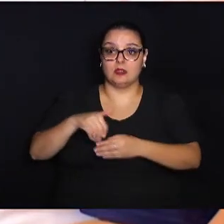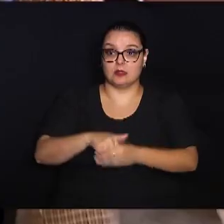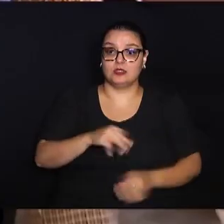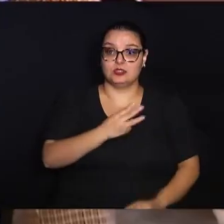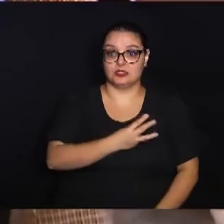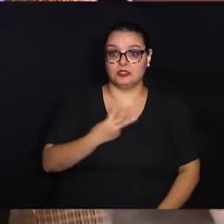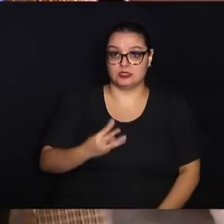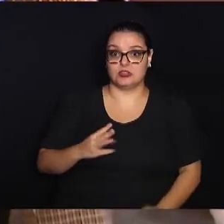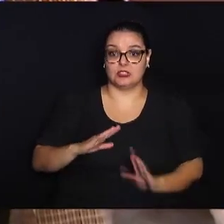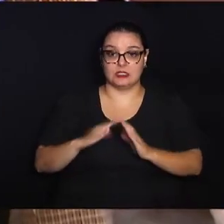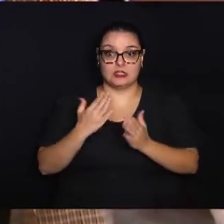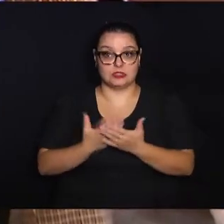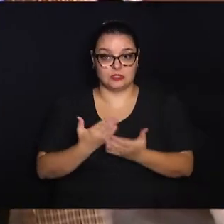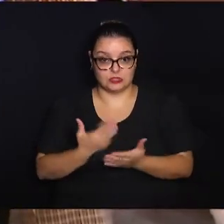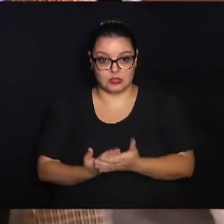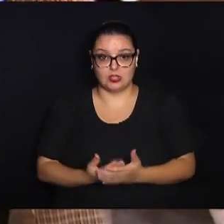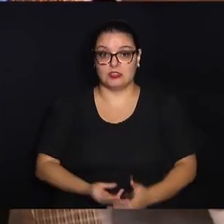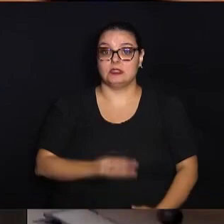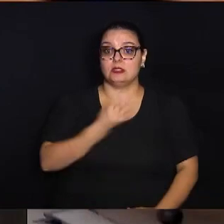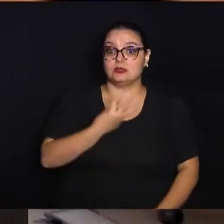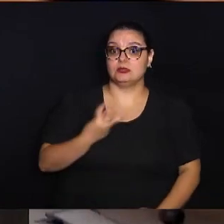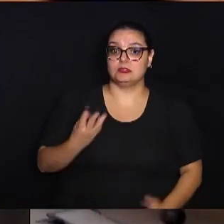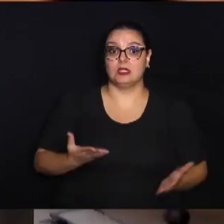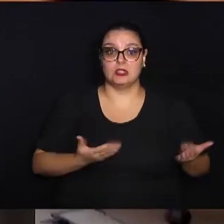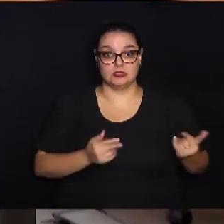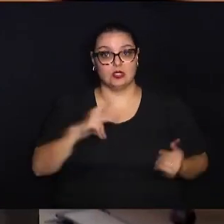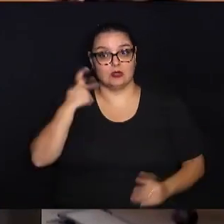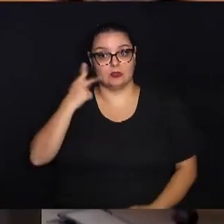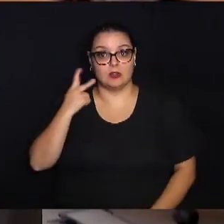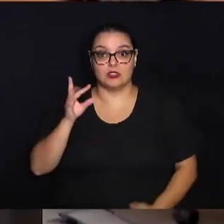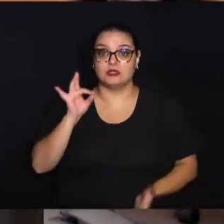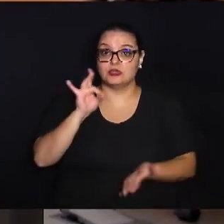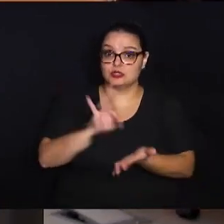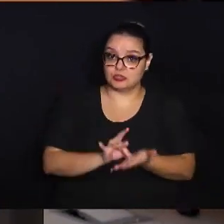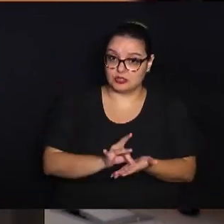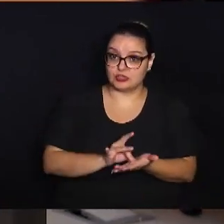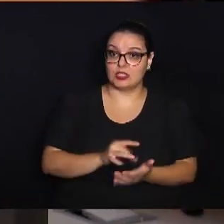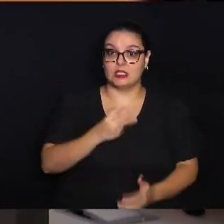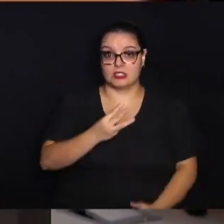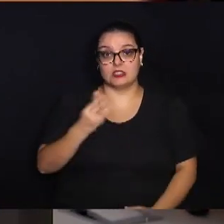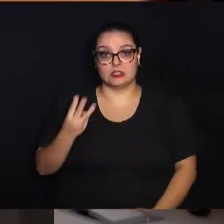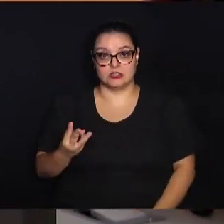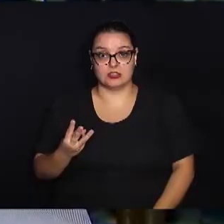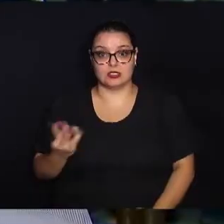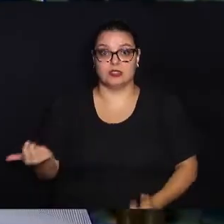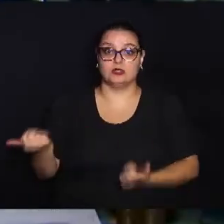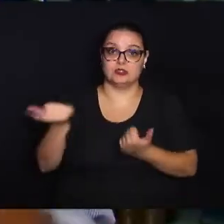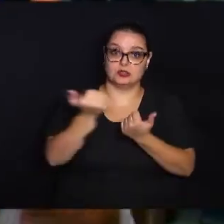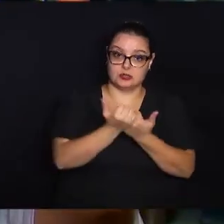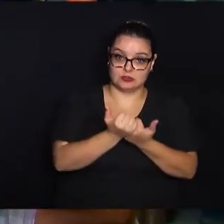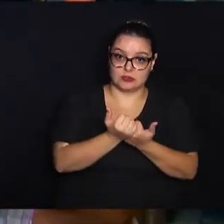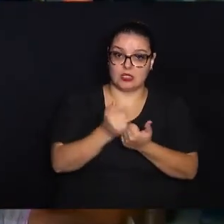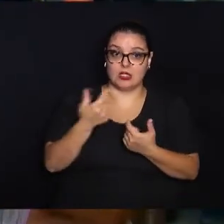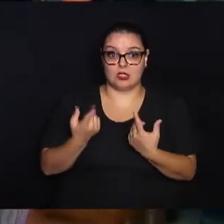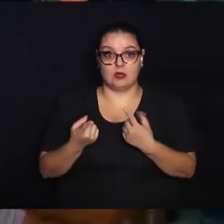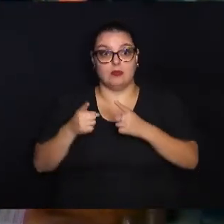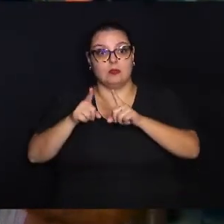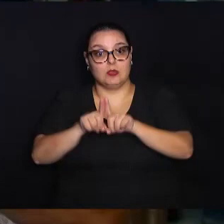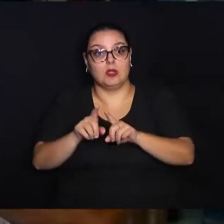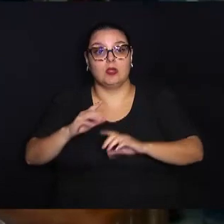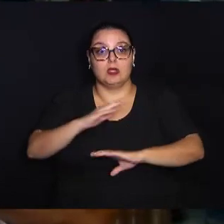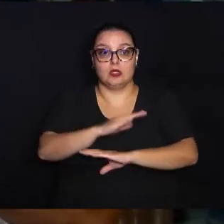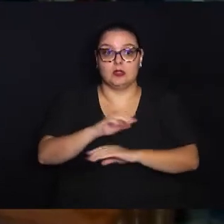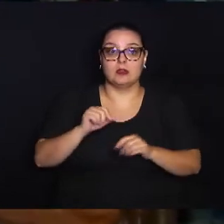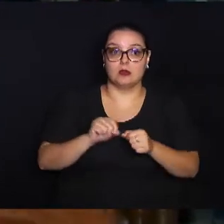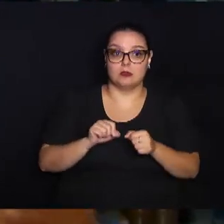33 escolas. São 33 jovens vereadores titulares e 33 suplentes. É uma parceria que a Câmara faz